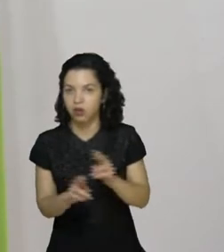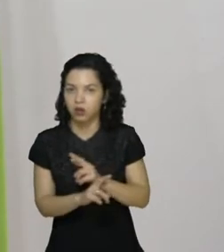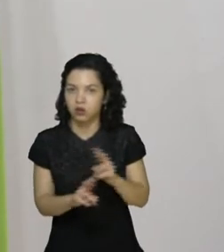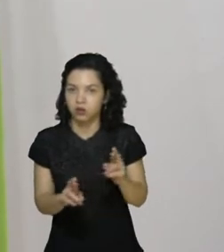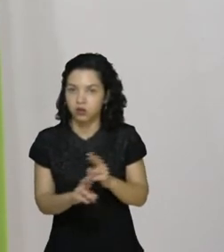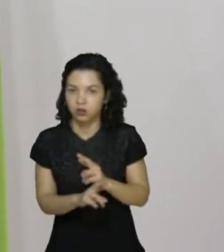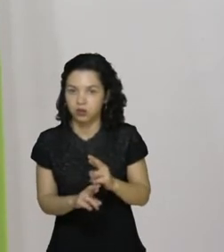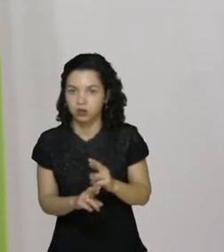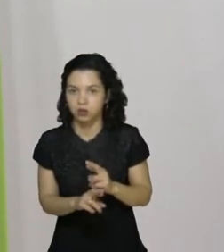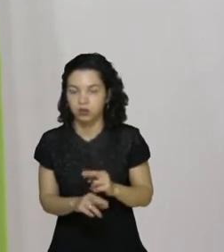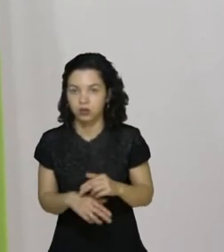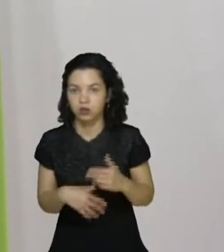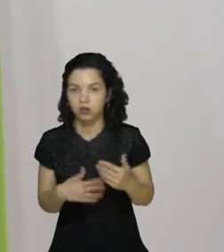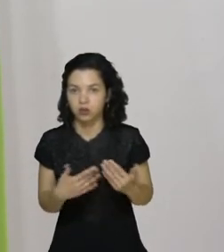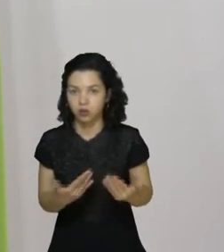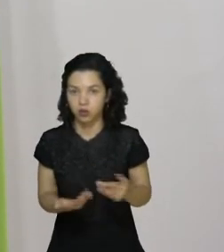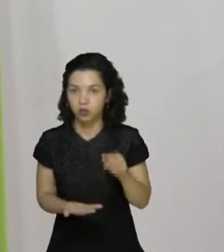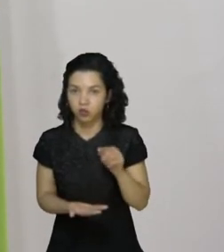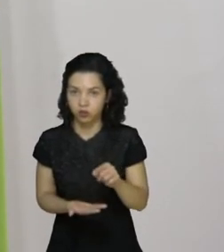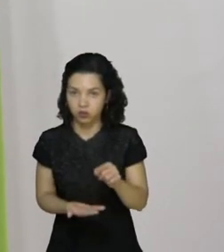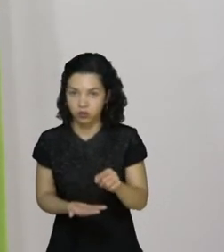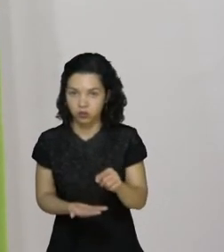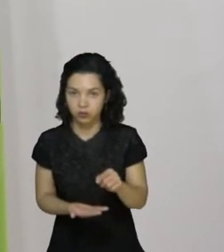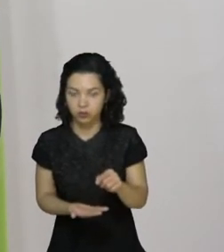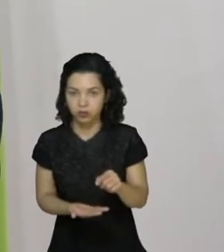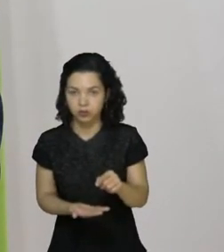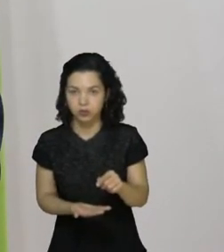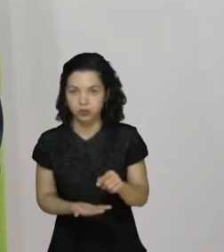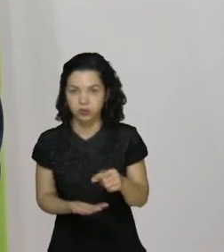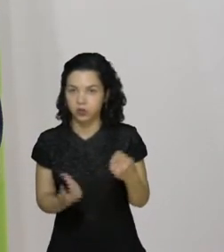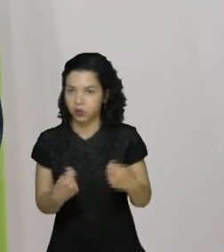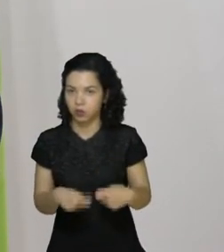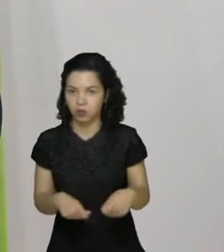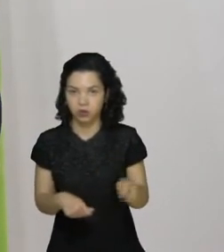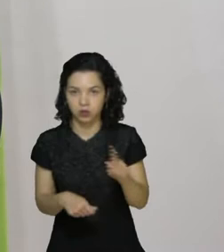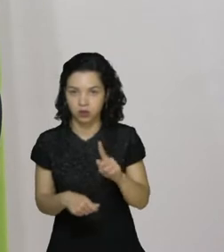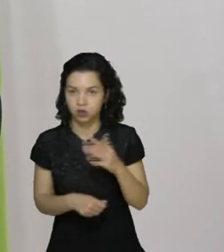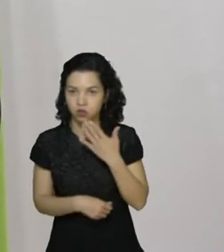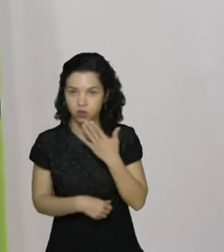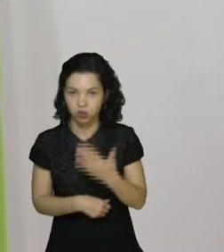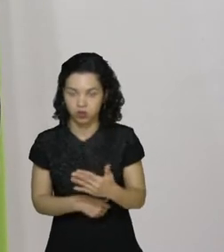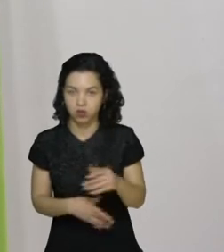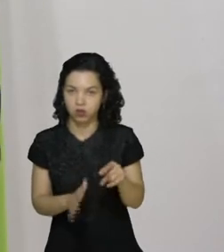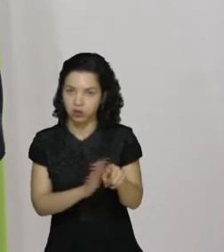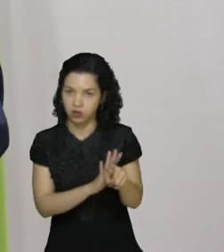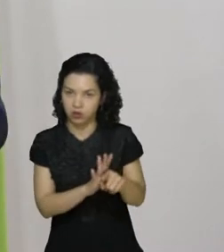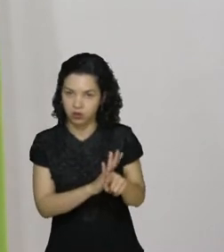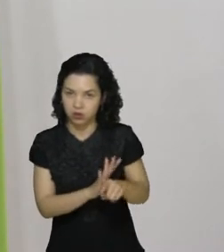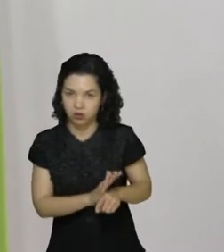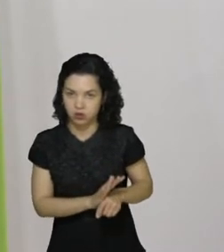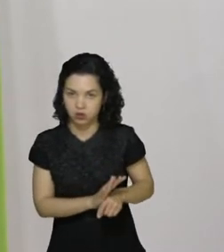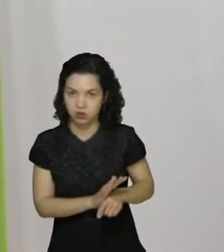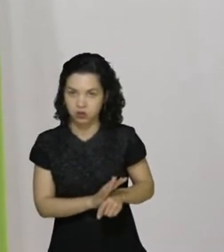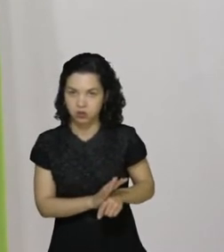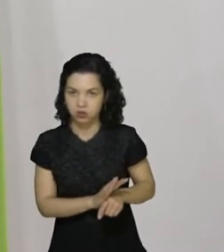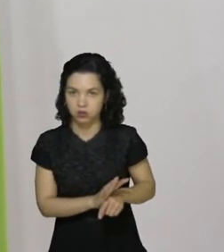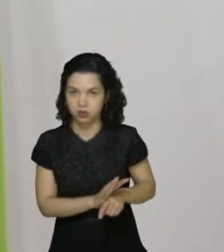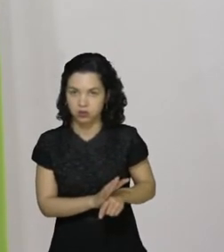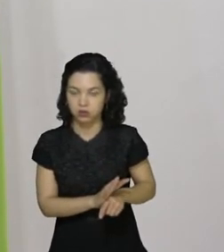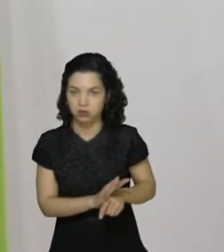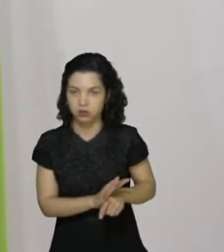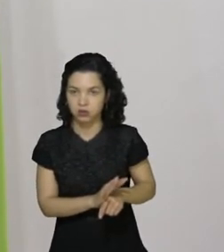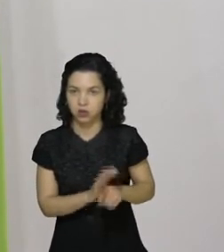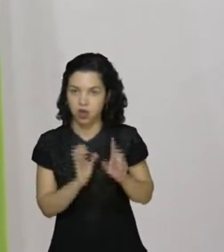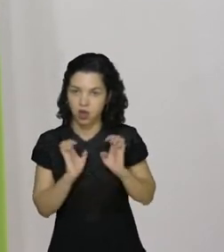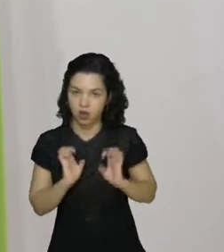tem, você muitas vezes não precisa solicitar exames. Isso tem implicações não apenas